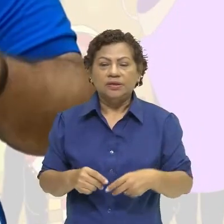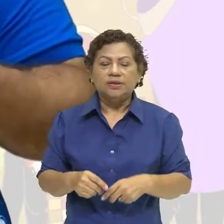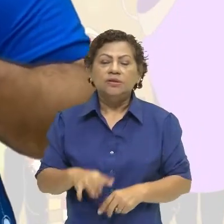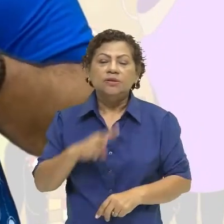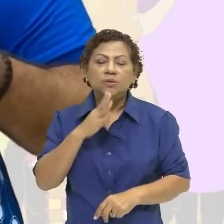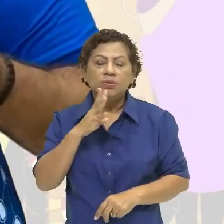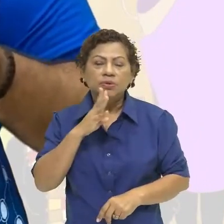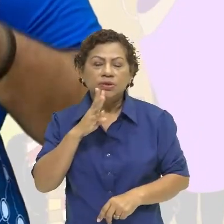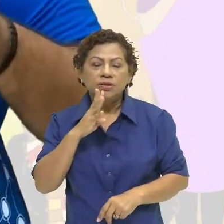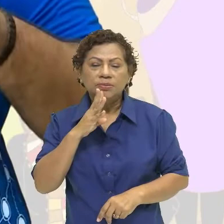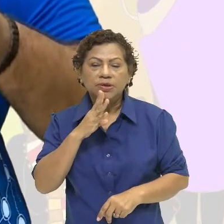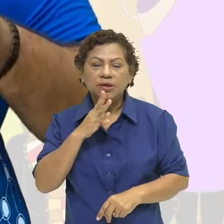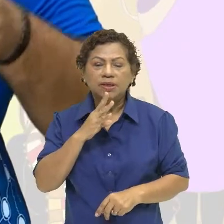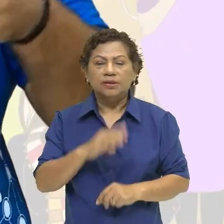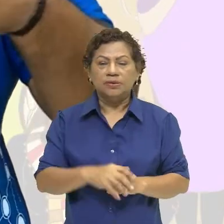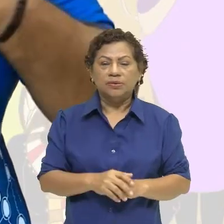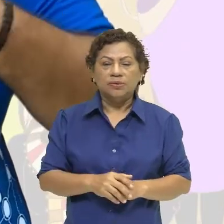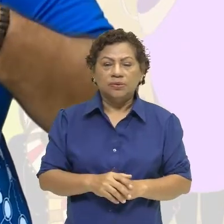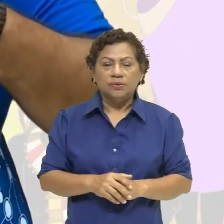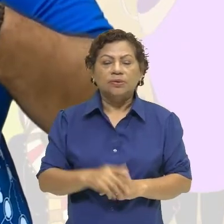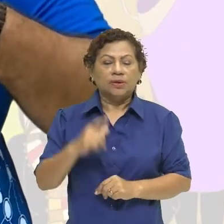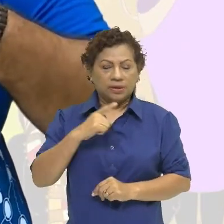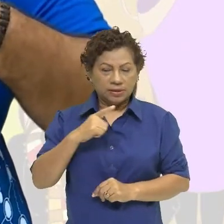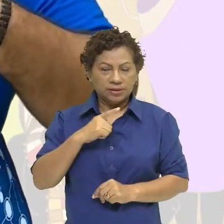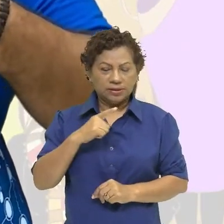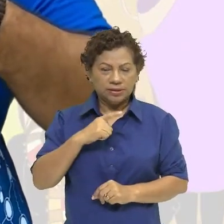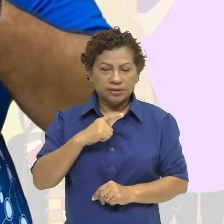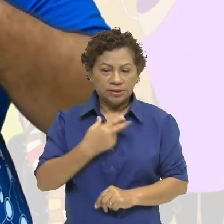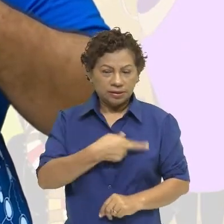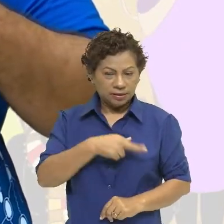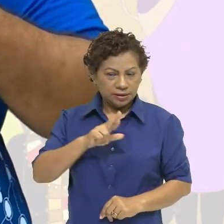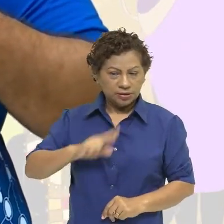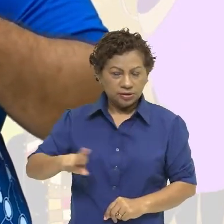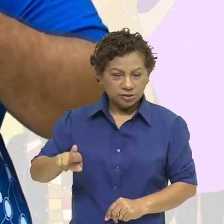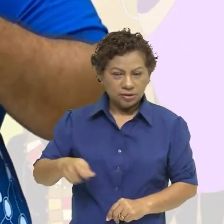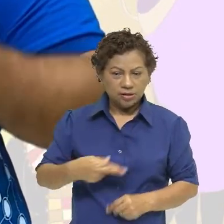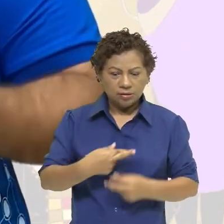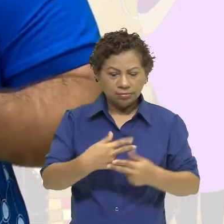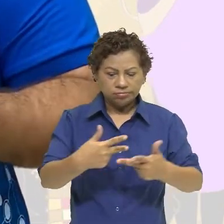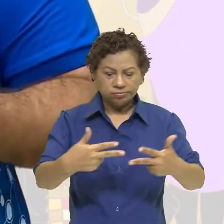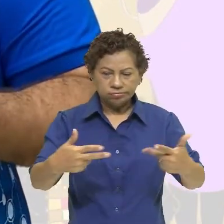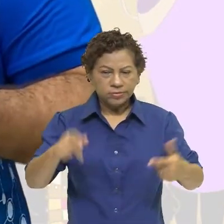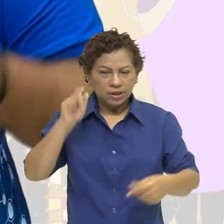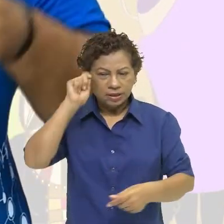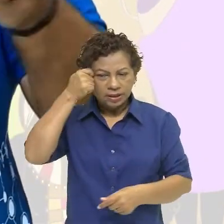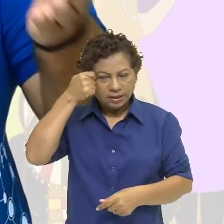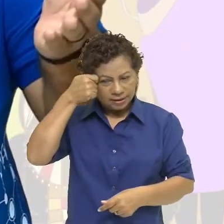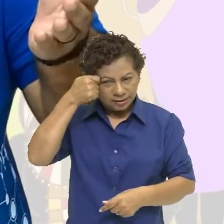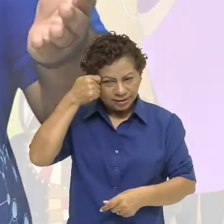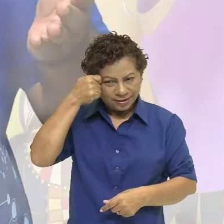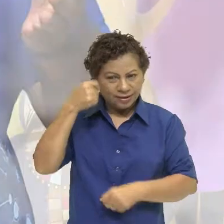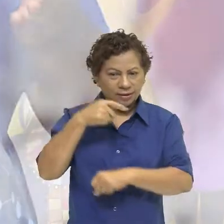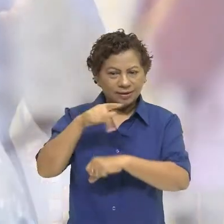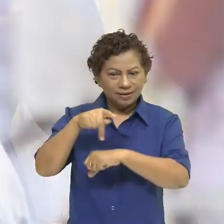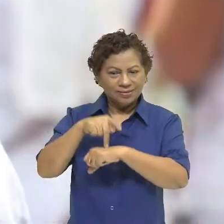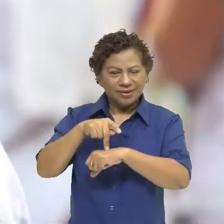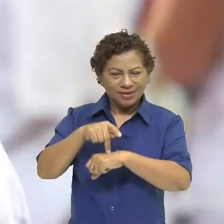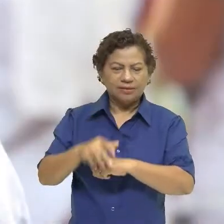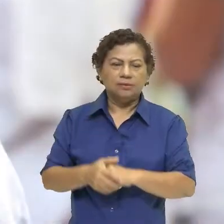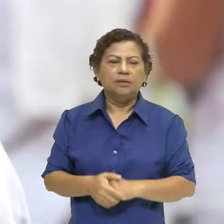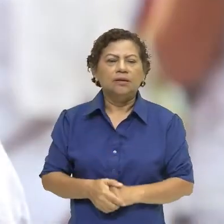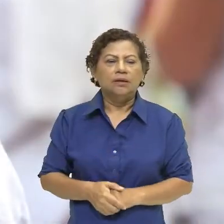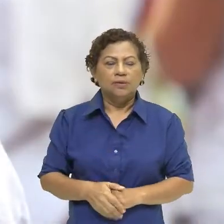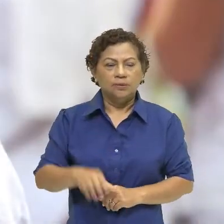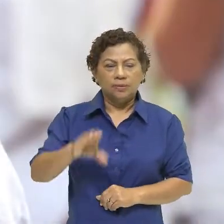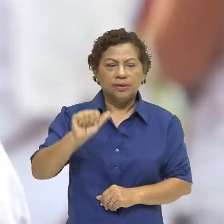conhecidas como afrodescendentes por apresentarem elementos religiosos das mais diversas regiões da África. O candomblé pode ser